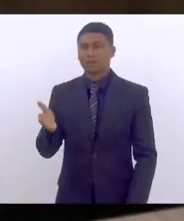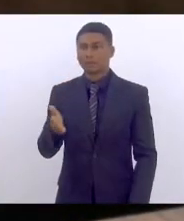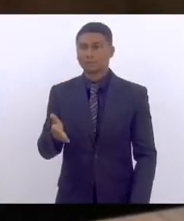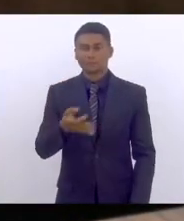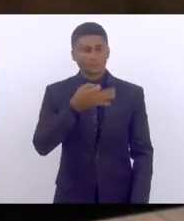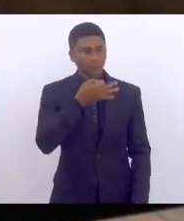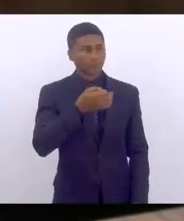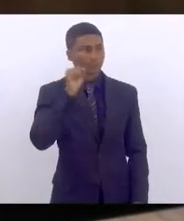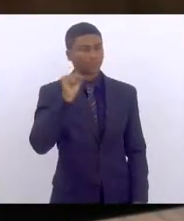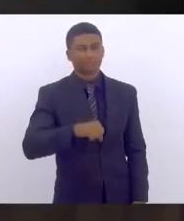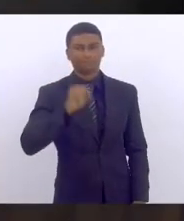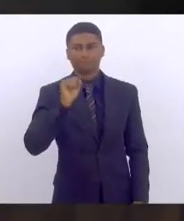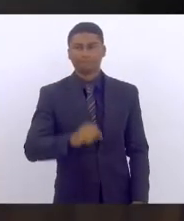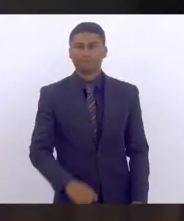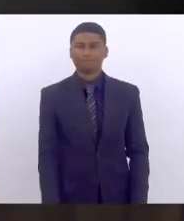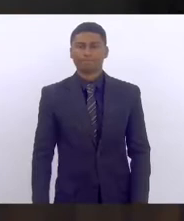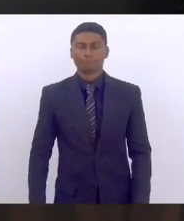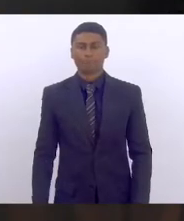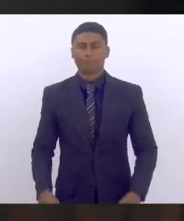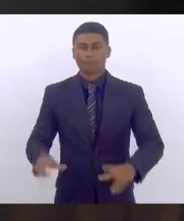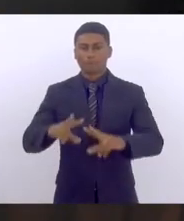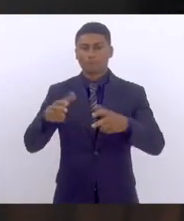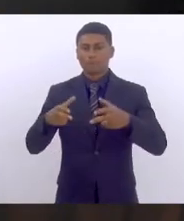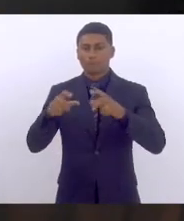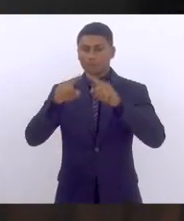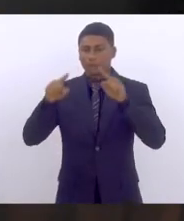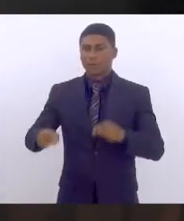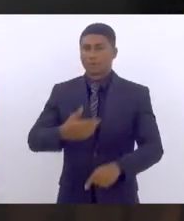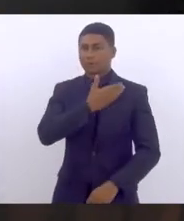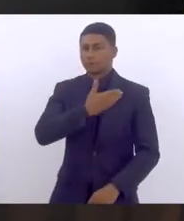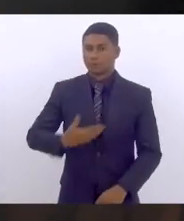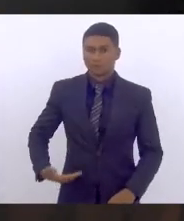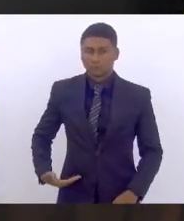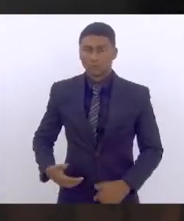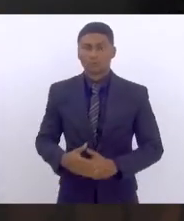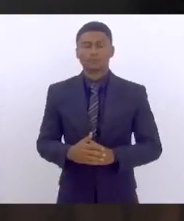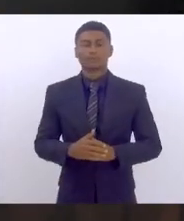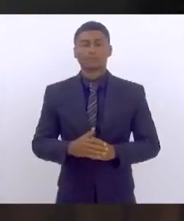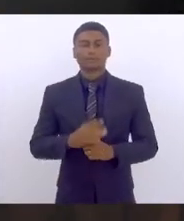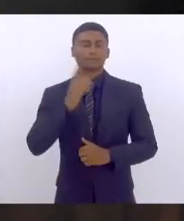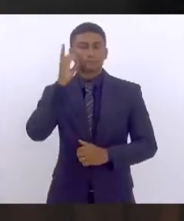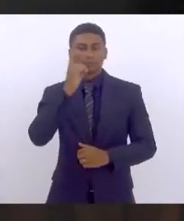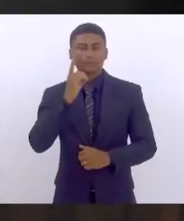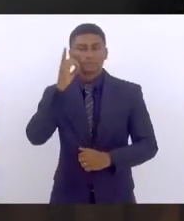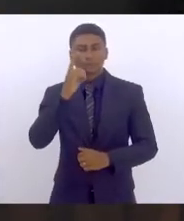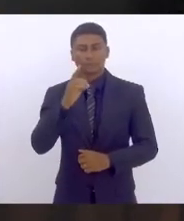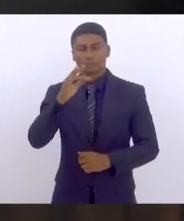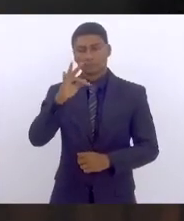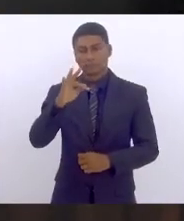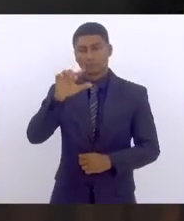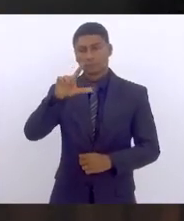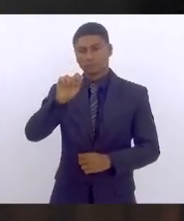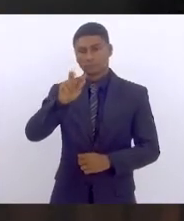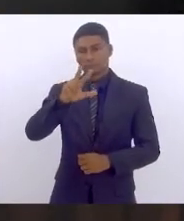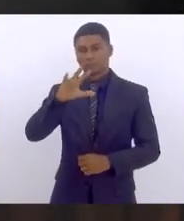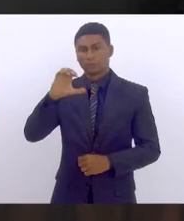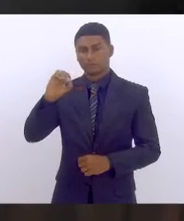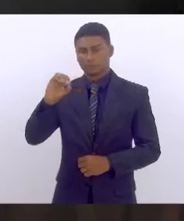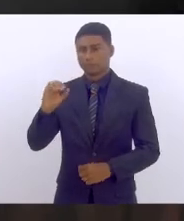Parecer favorável. Pela Comissão de Servidores Públicos, deputado Flávio Serafim.